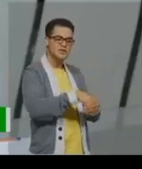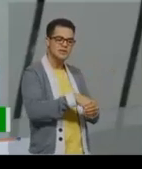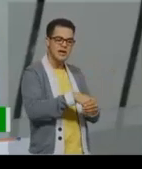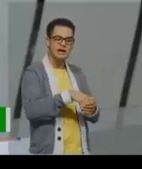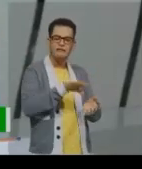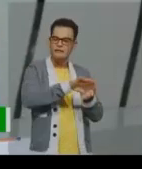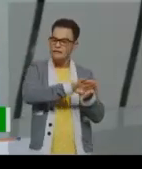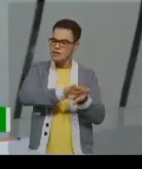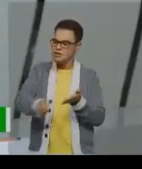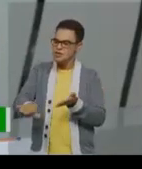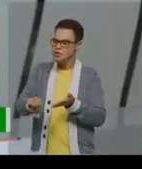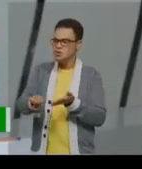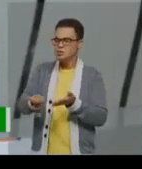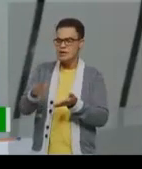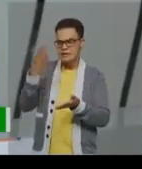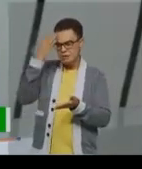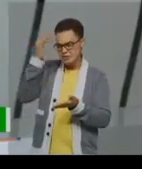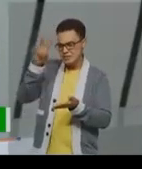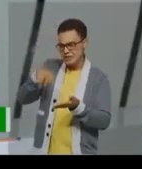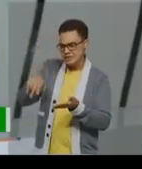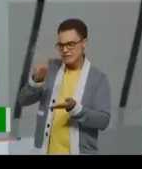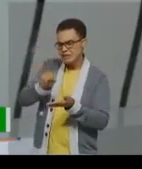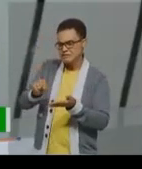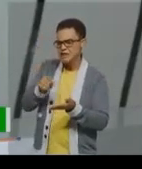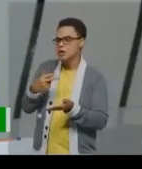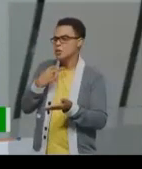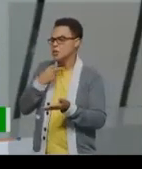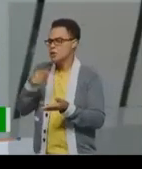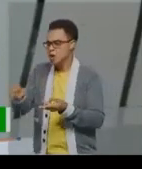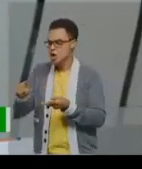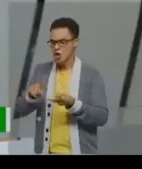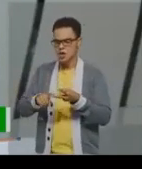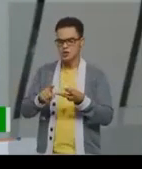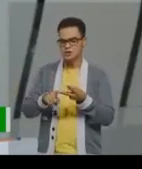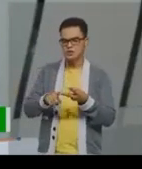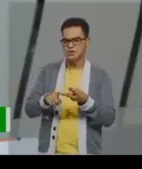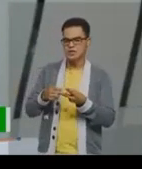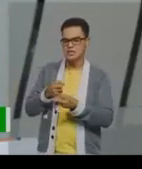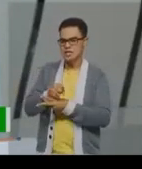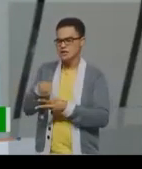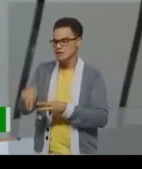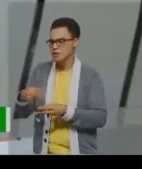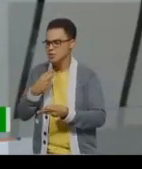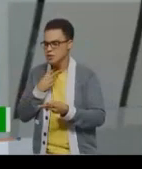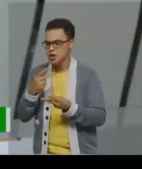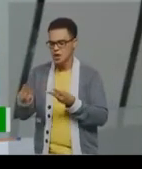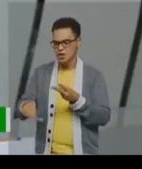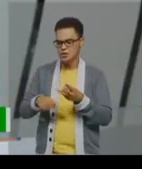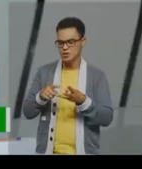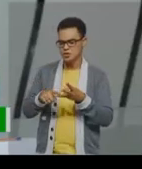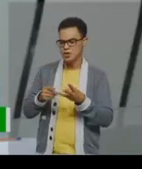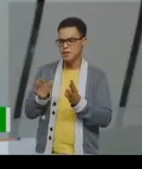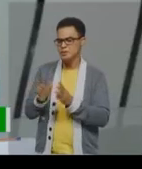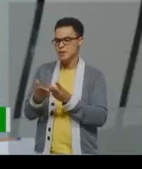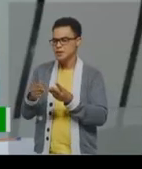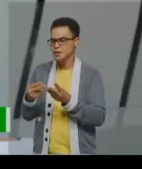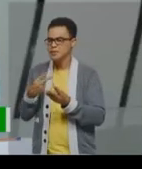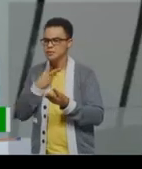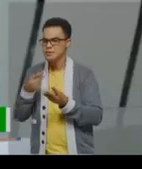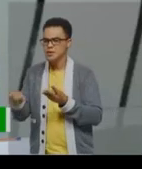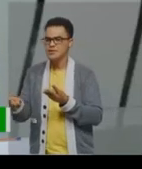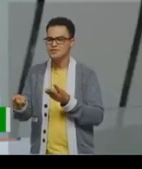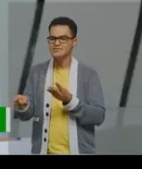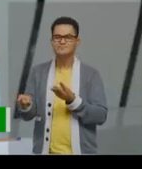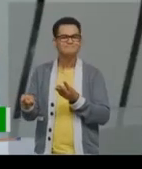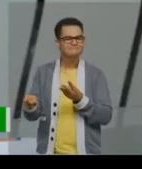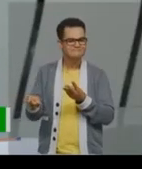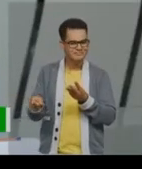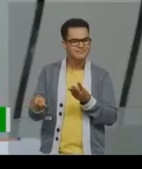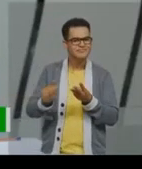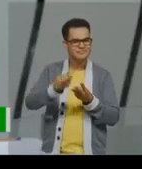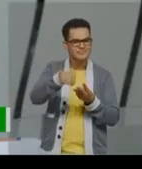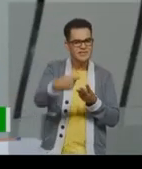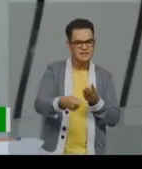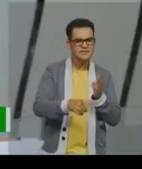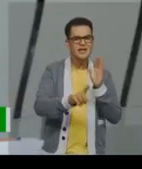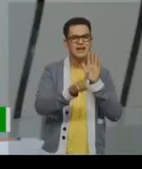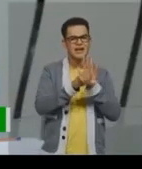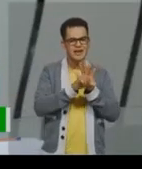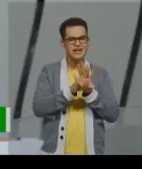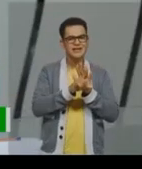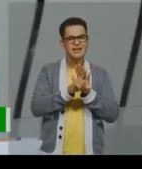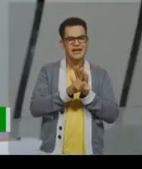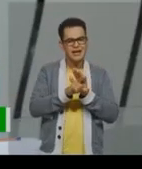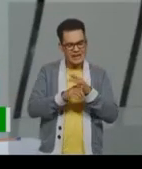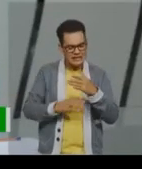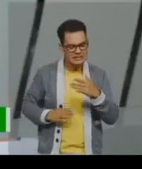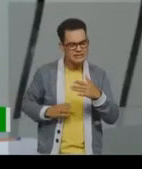exclui os ex-escravizados, exclui as pessoas pobres, quer dizer, a própria lei, ela se torna um obstáculo para o exercício